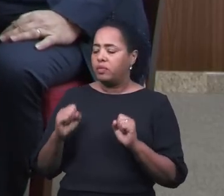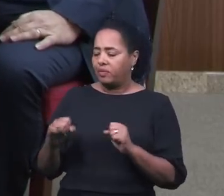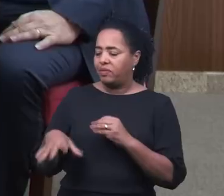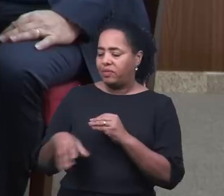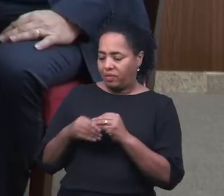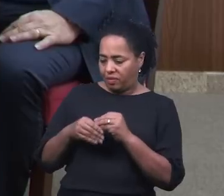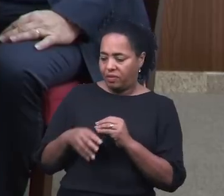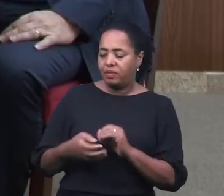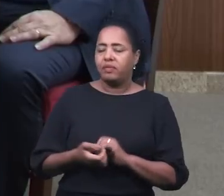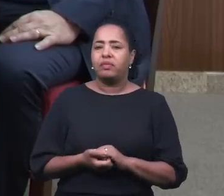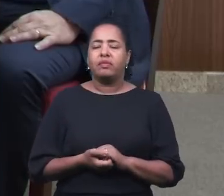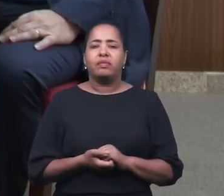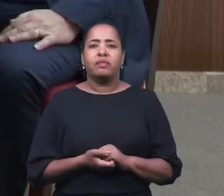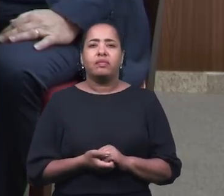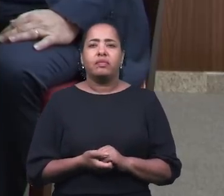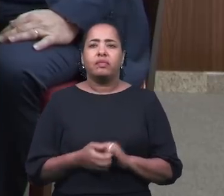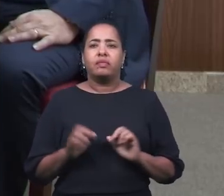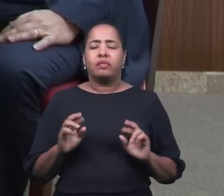comentários.